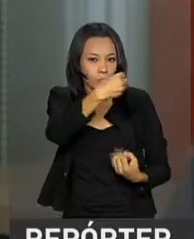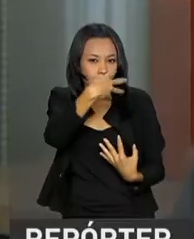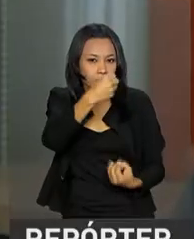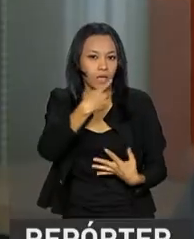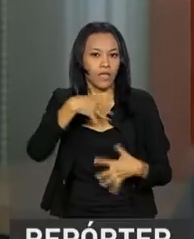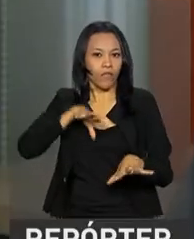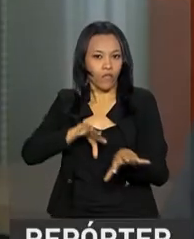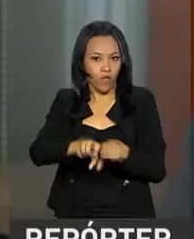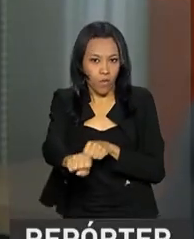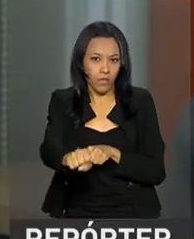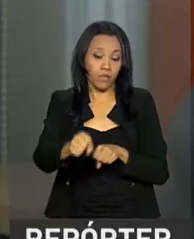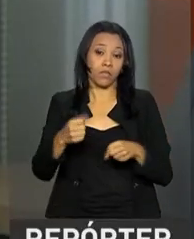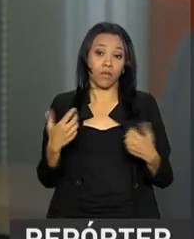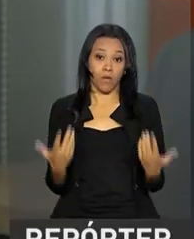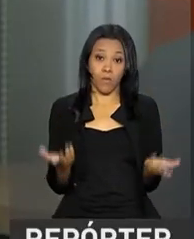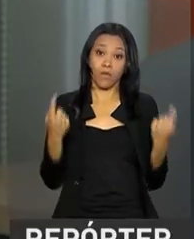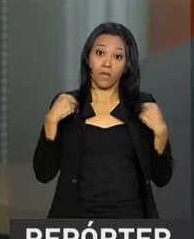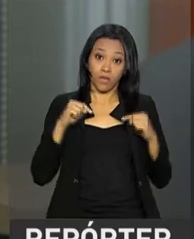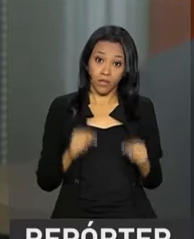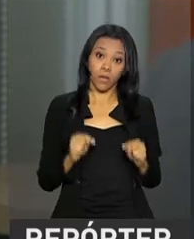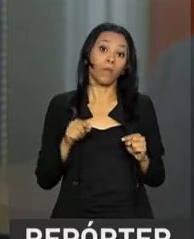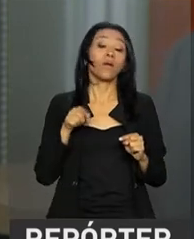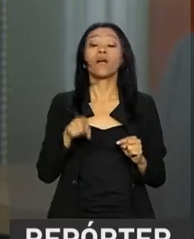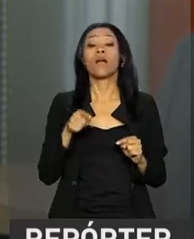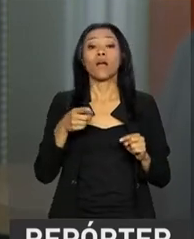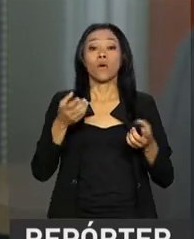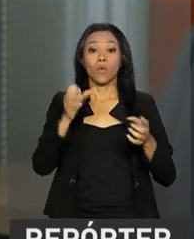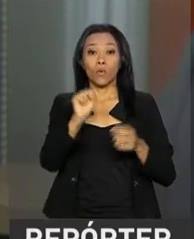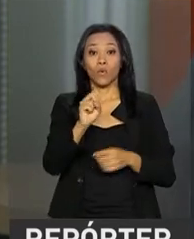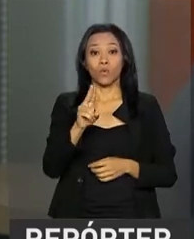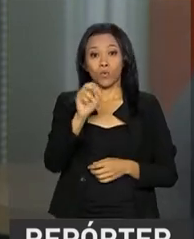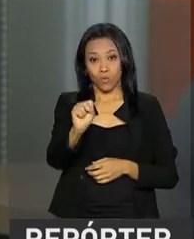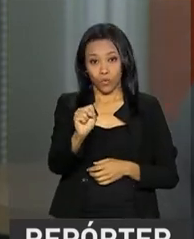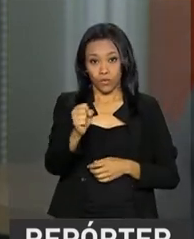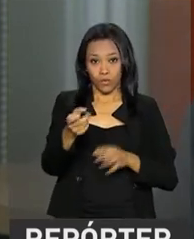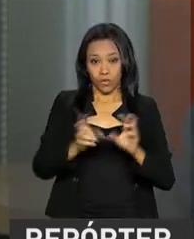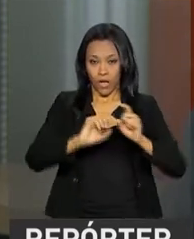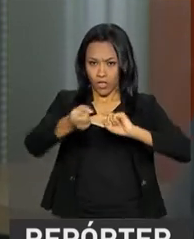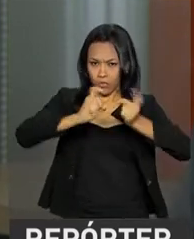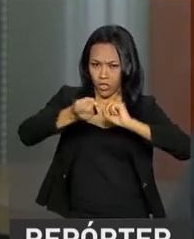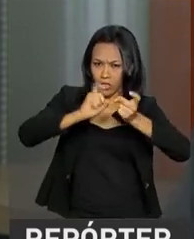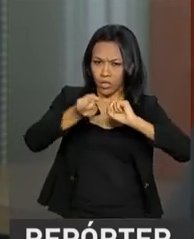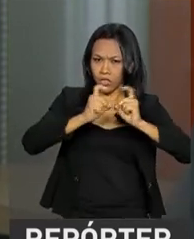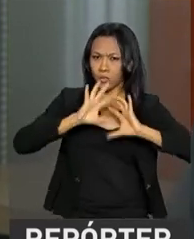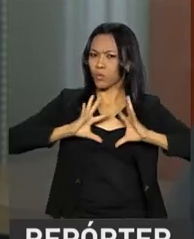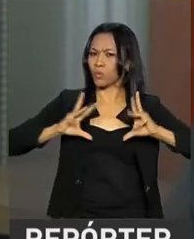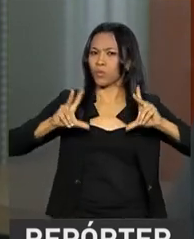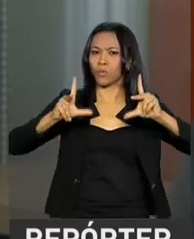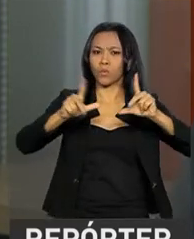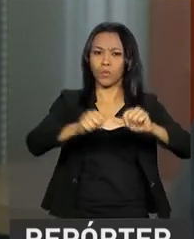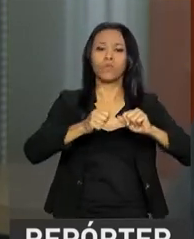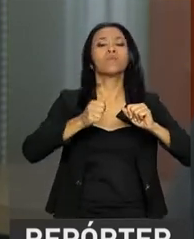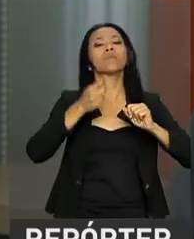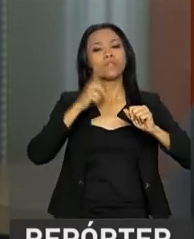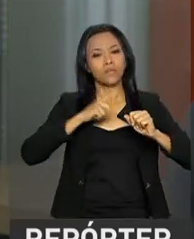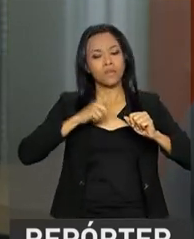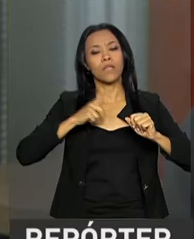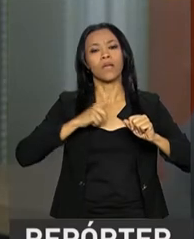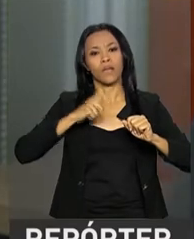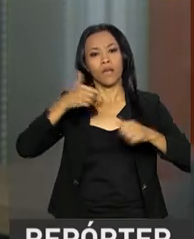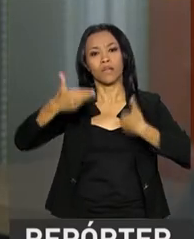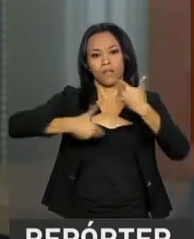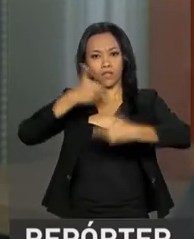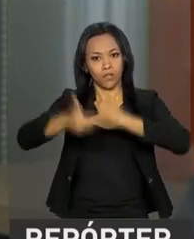A média alta complexidade da gestão do SUS está em mais de 60% lotada nos nossos hospitais. É uma